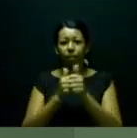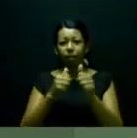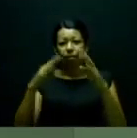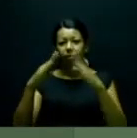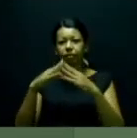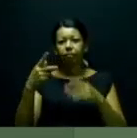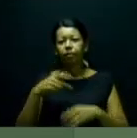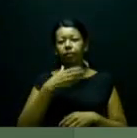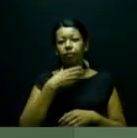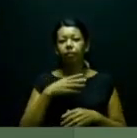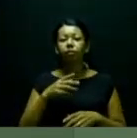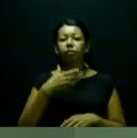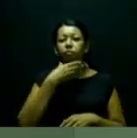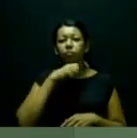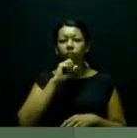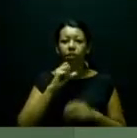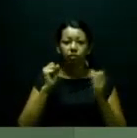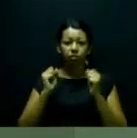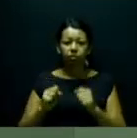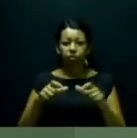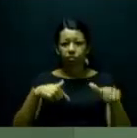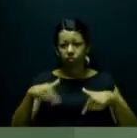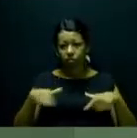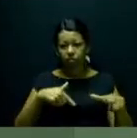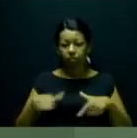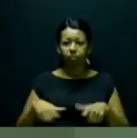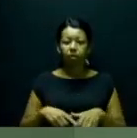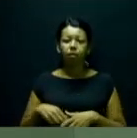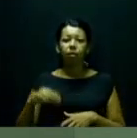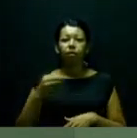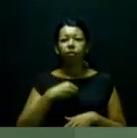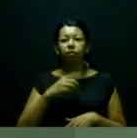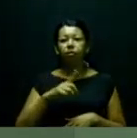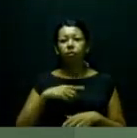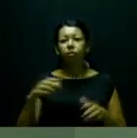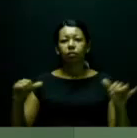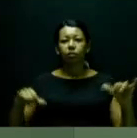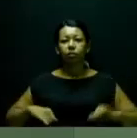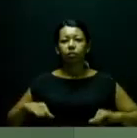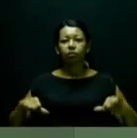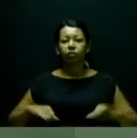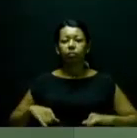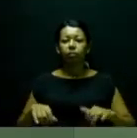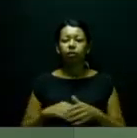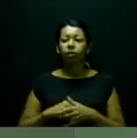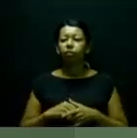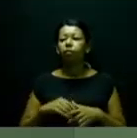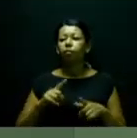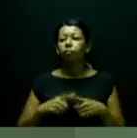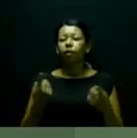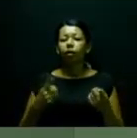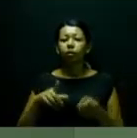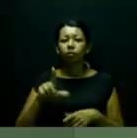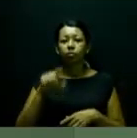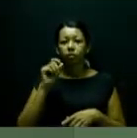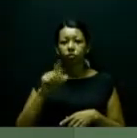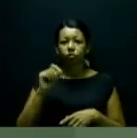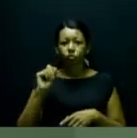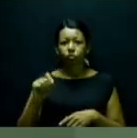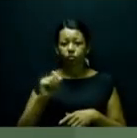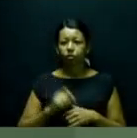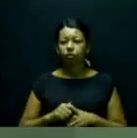pais possam trabalhar e pegar seu filho próximo de casa sem ter esse sofrimento da demanda? Mas é preferível